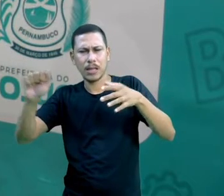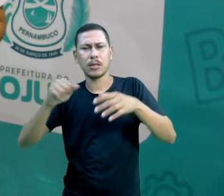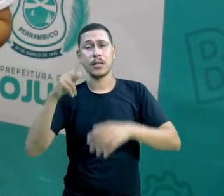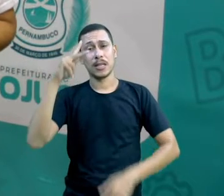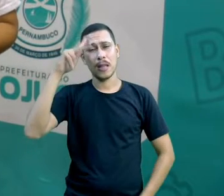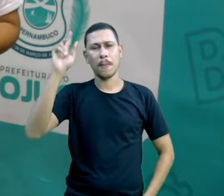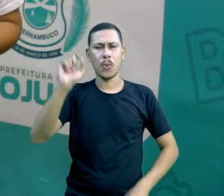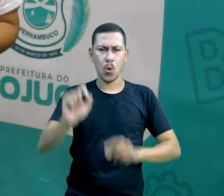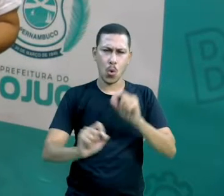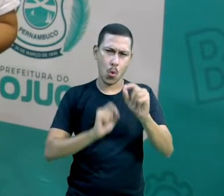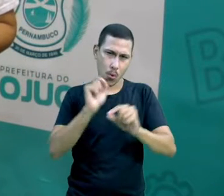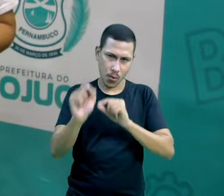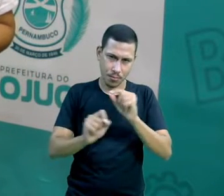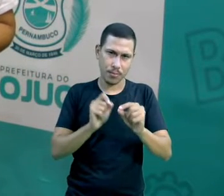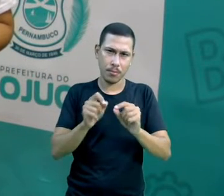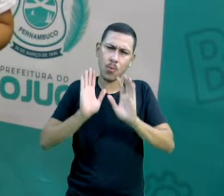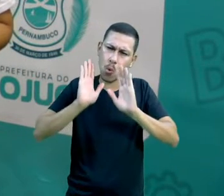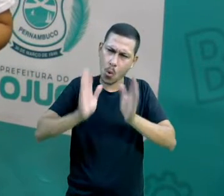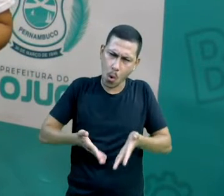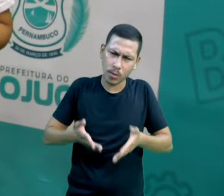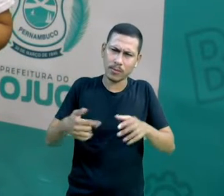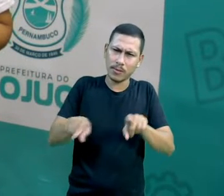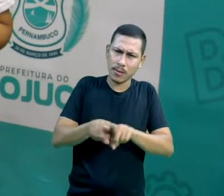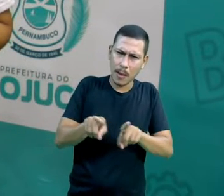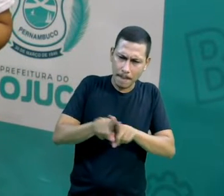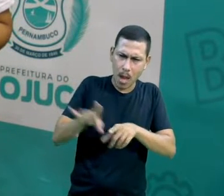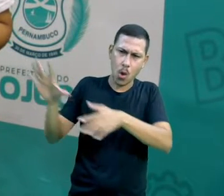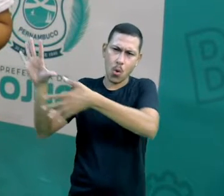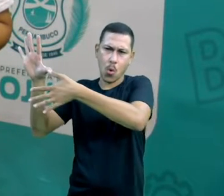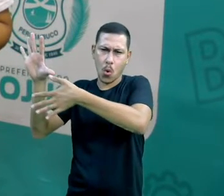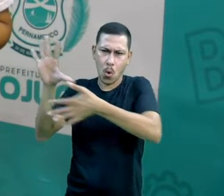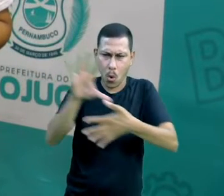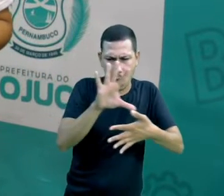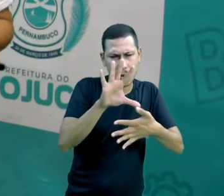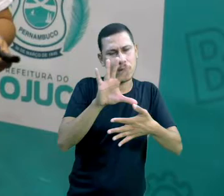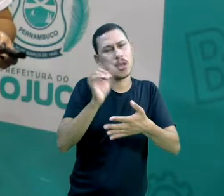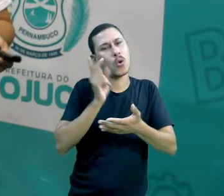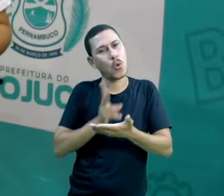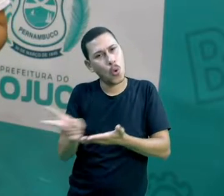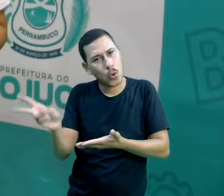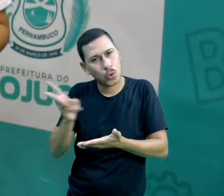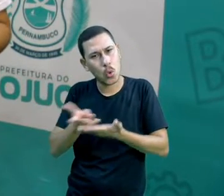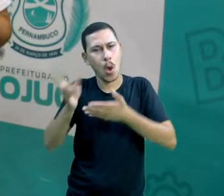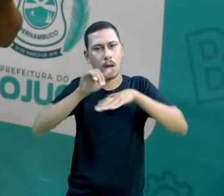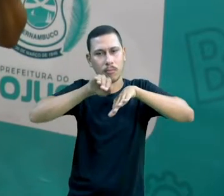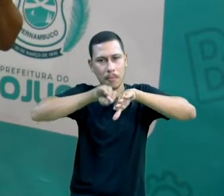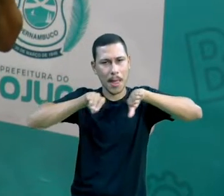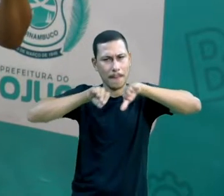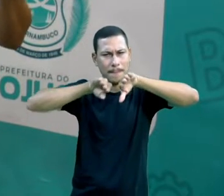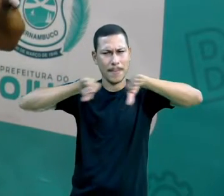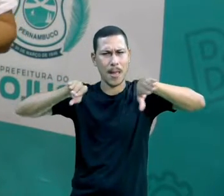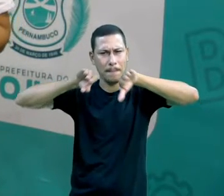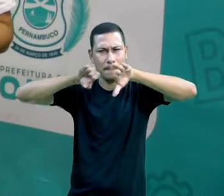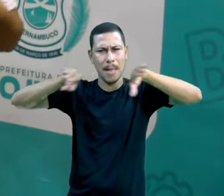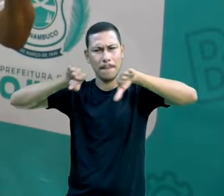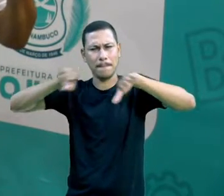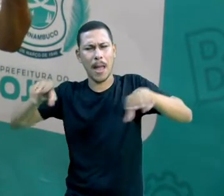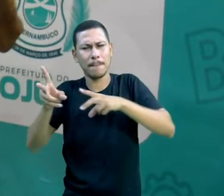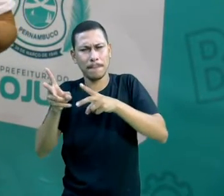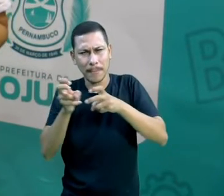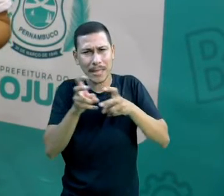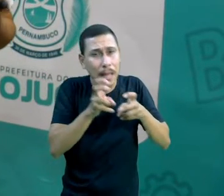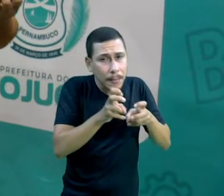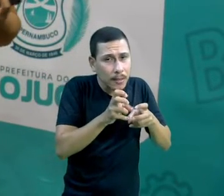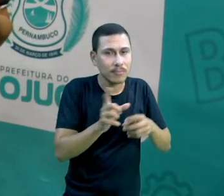que até hoje os continentes eles continuam se separando. Dá para a gente